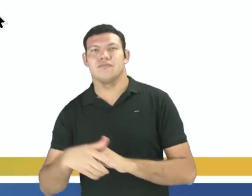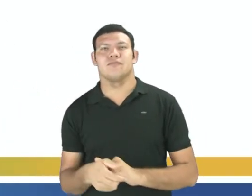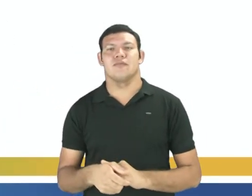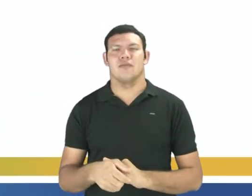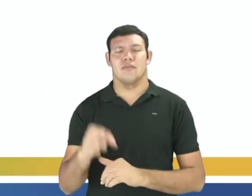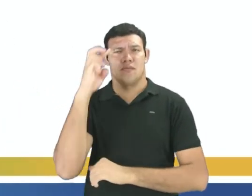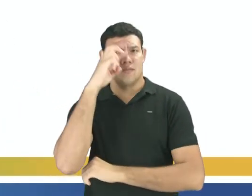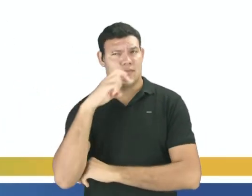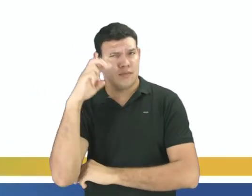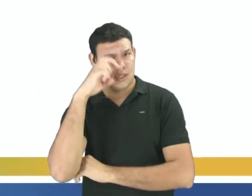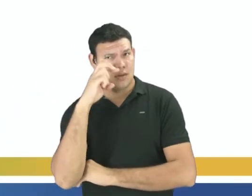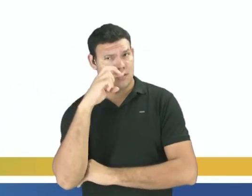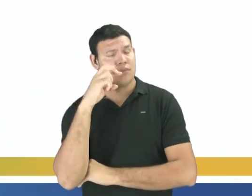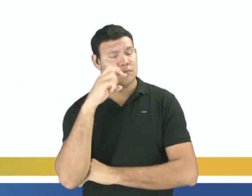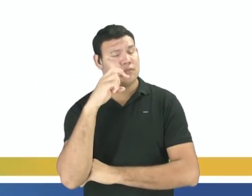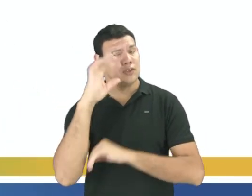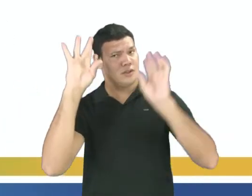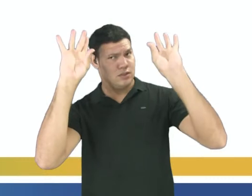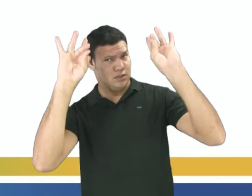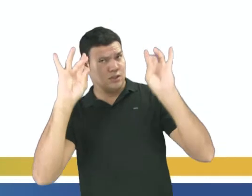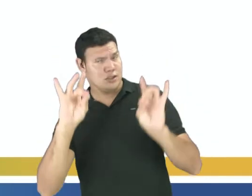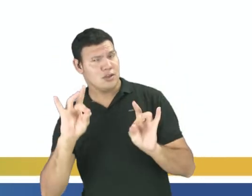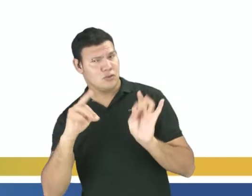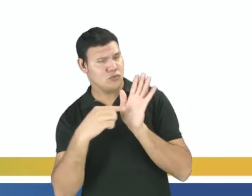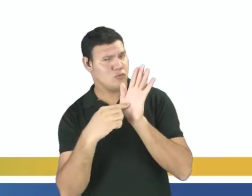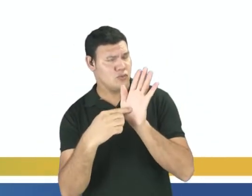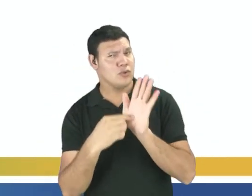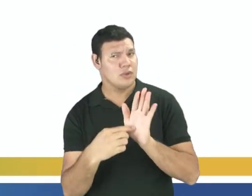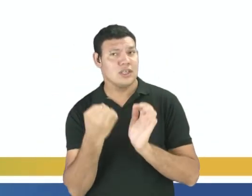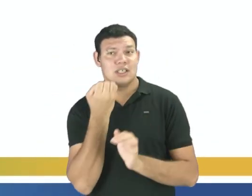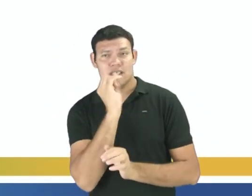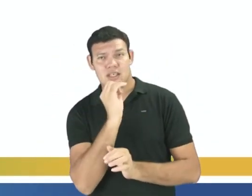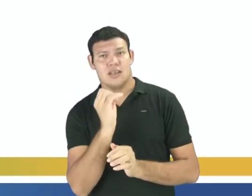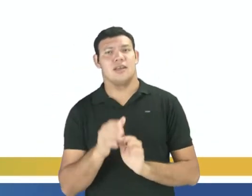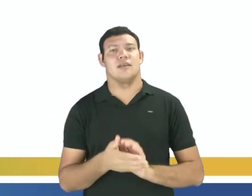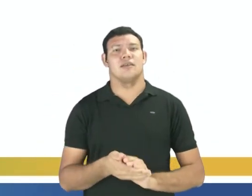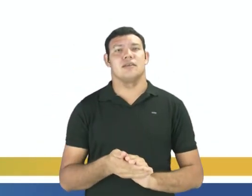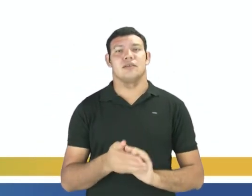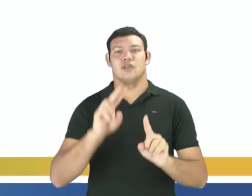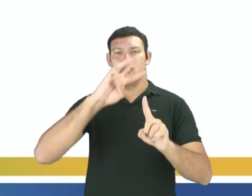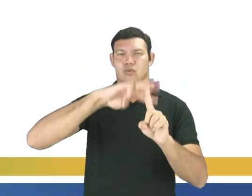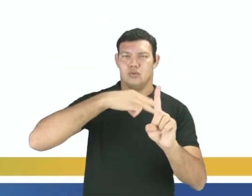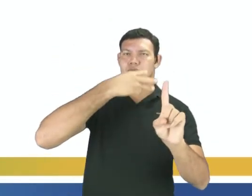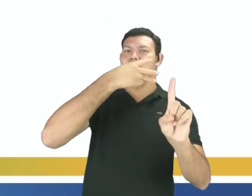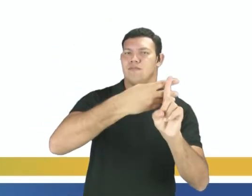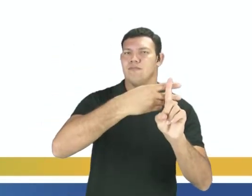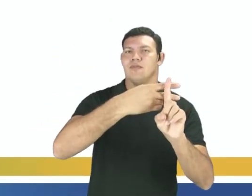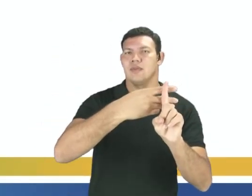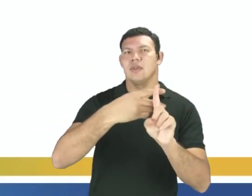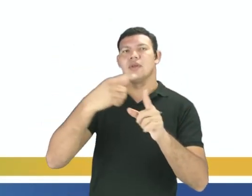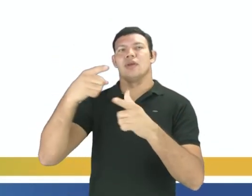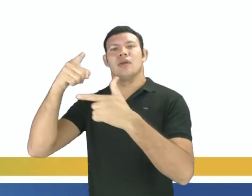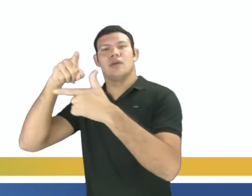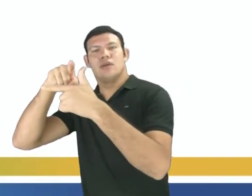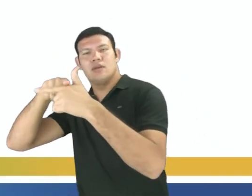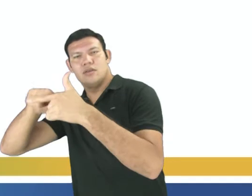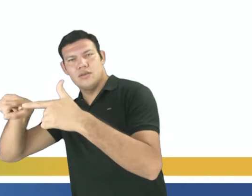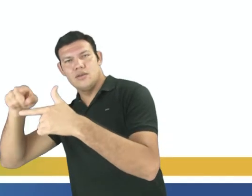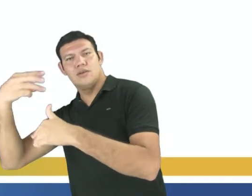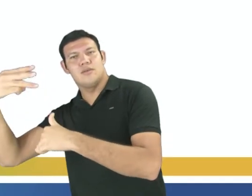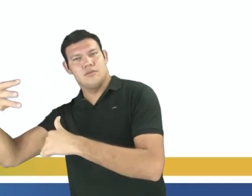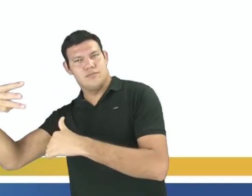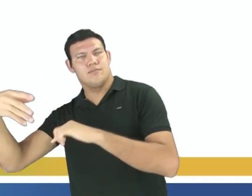sempre observando esse detalhe. Aqui eu quis mostrar para você que se uma grandeza eu triplico, né, a outra eu faço a terça parte,